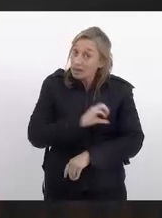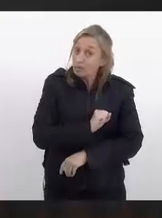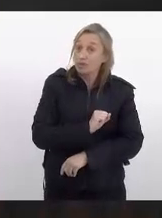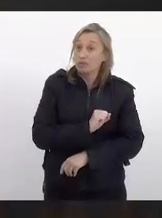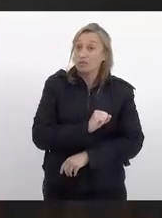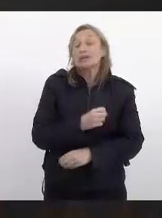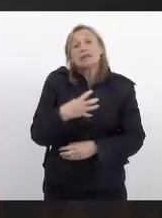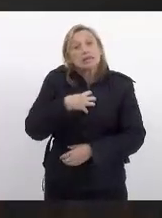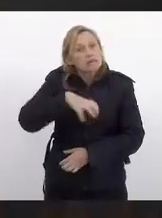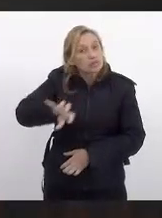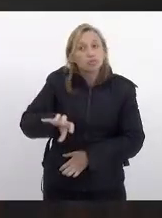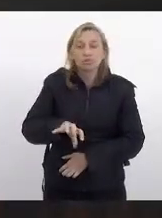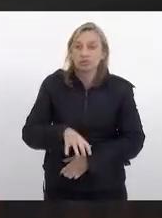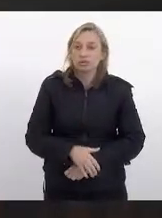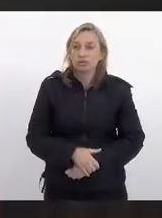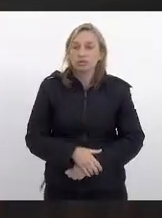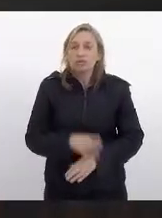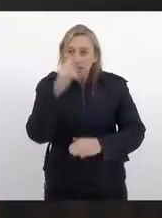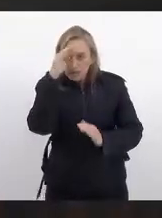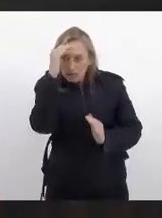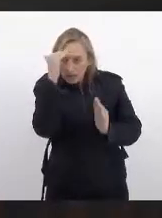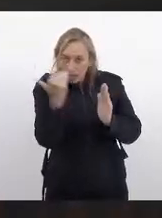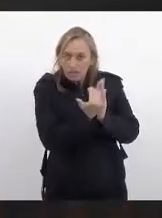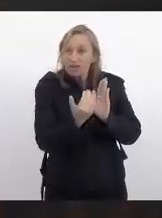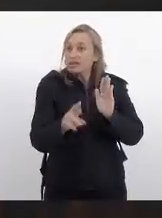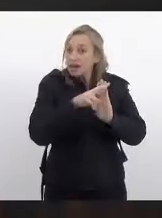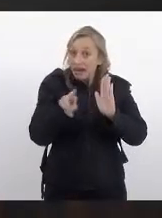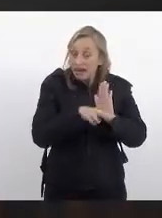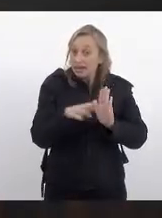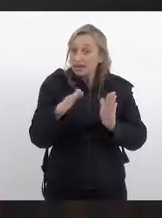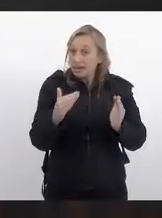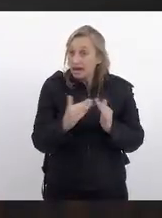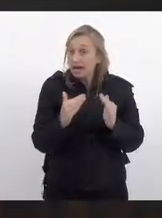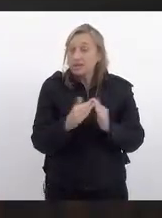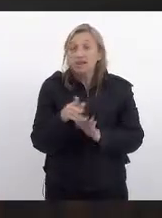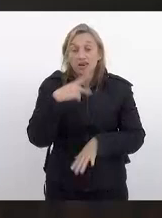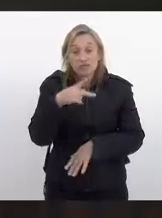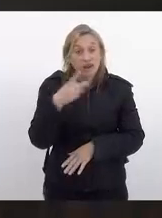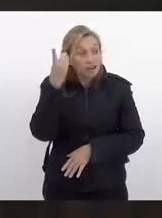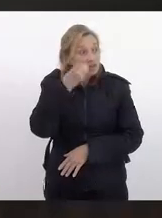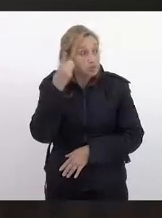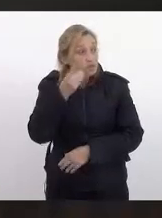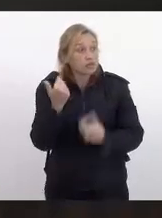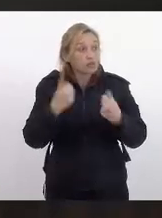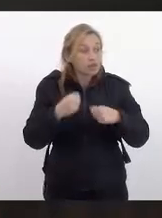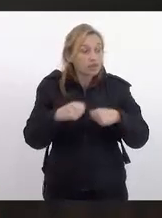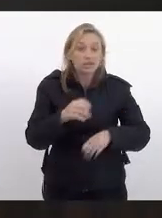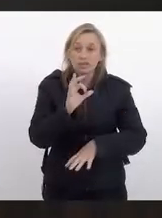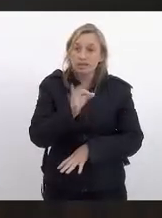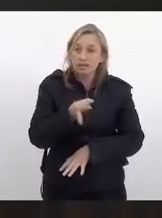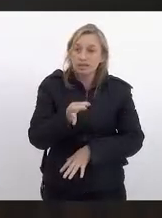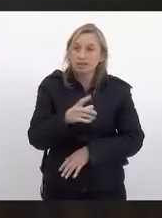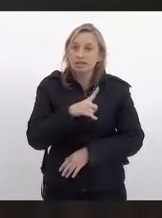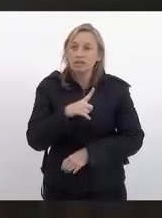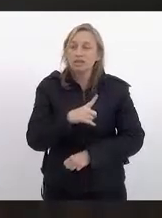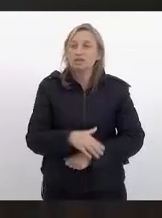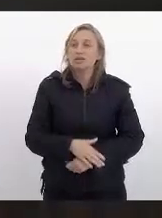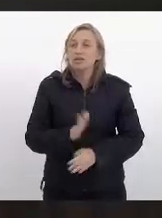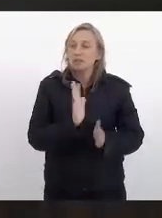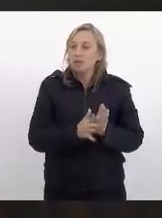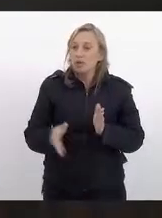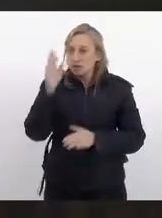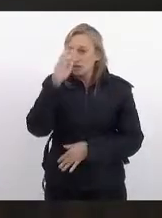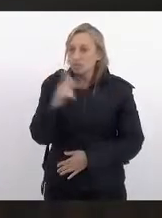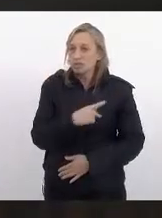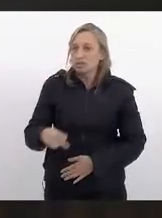sinto muito é o Regimento tendo cumprido a fala dos deputados tem que ser ouvida pela ordem